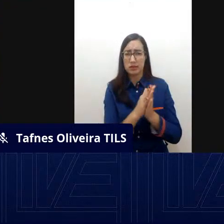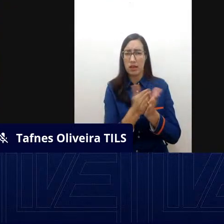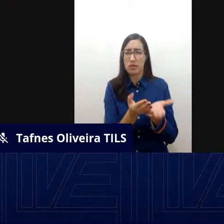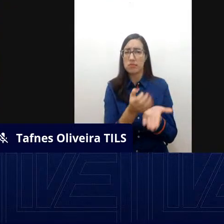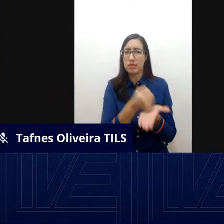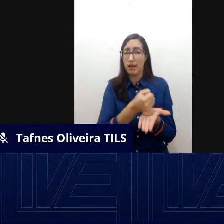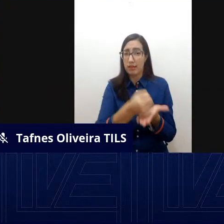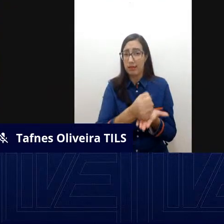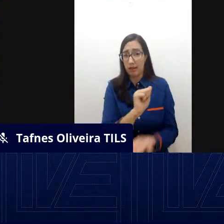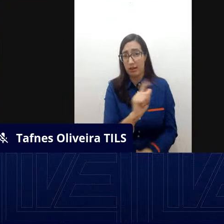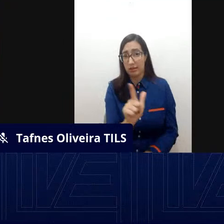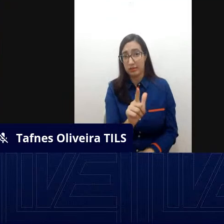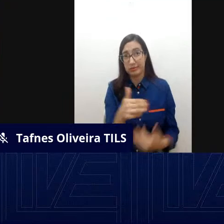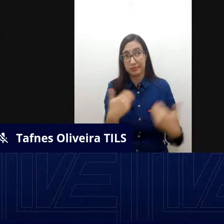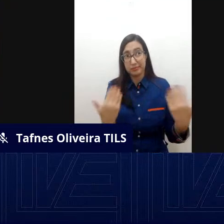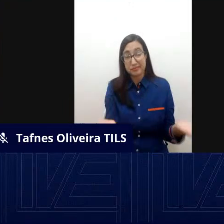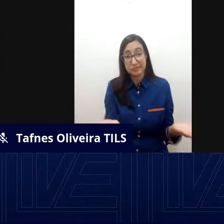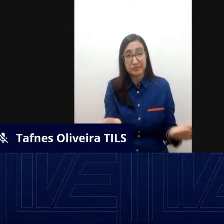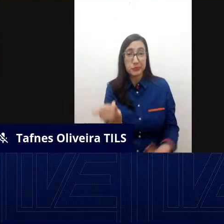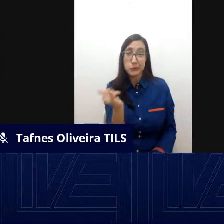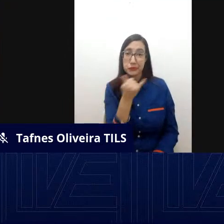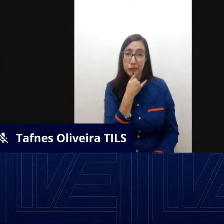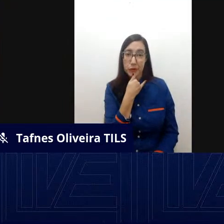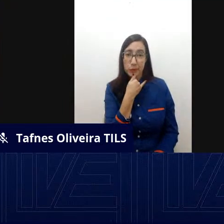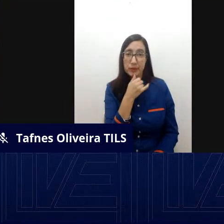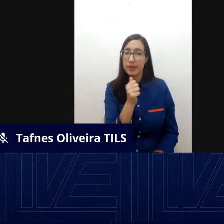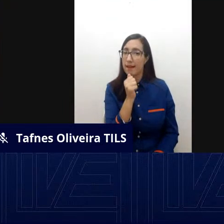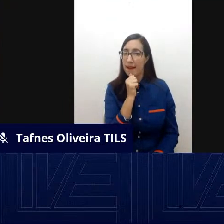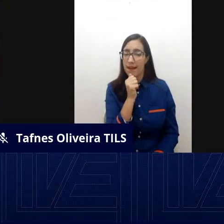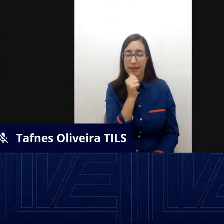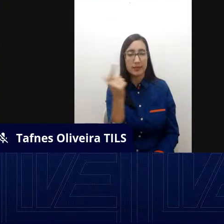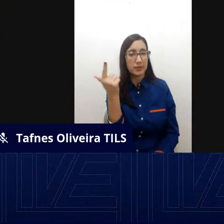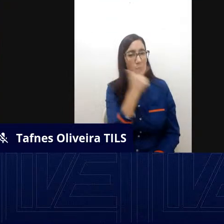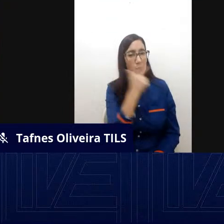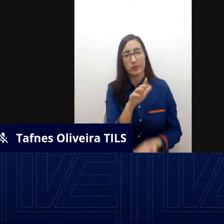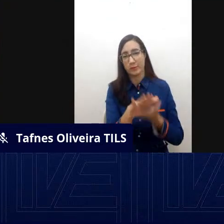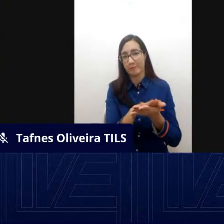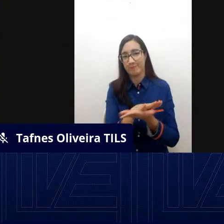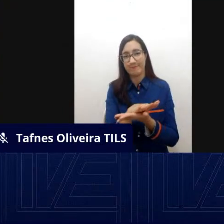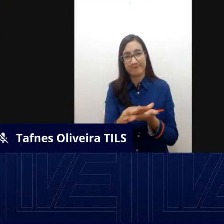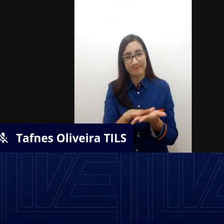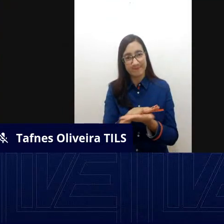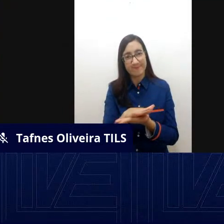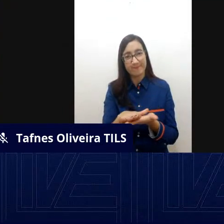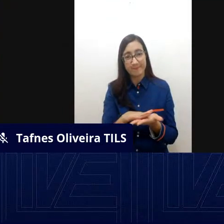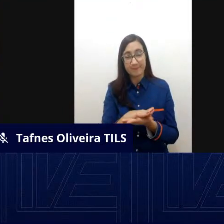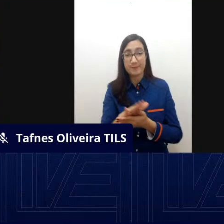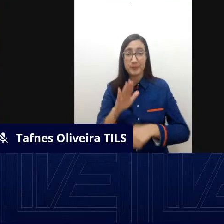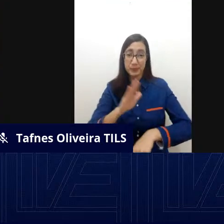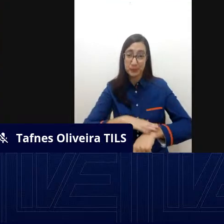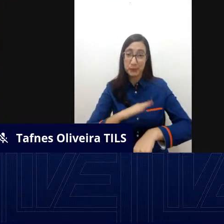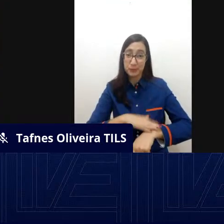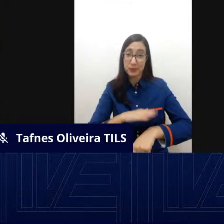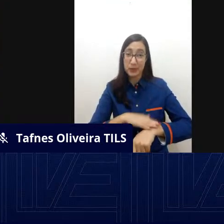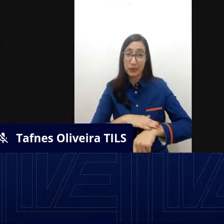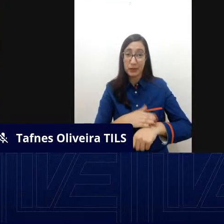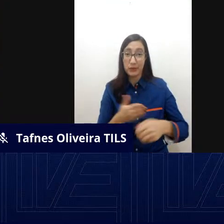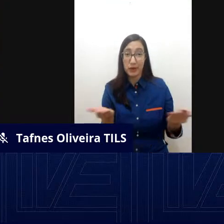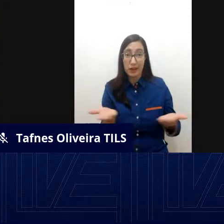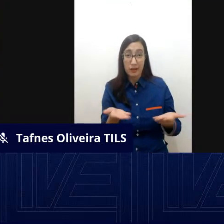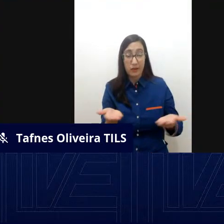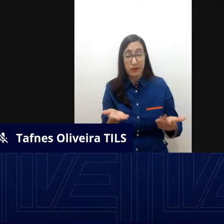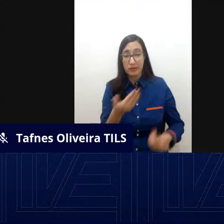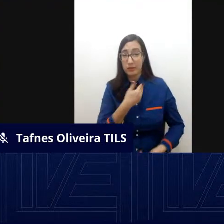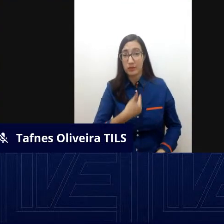Infelizmente, nós não conseguimos alcançar esse objetivo, mas, no momento, com o desgoverno que temos, nós